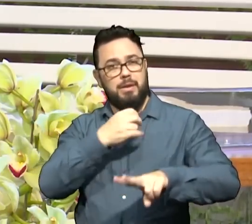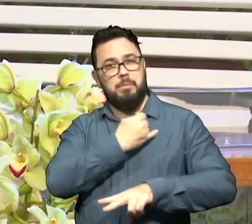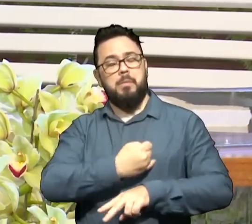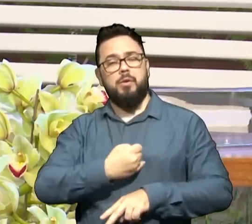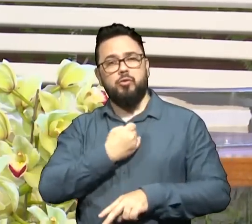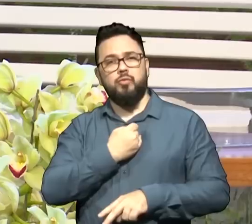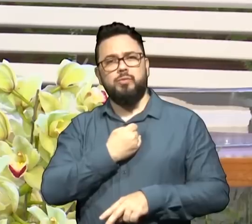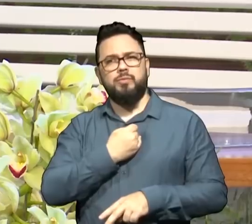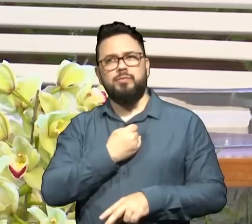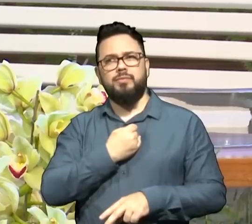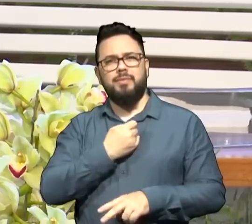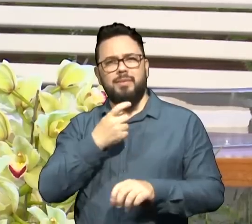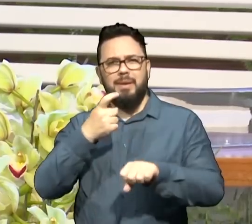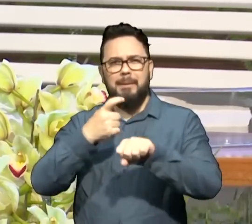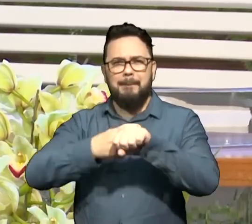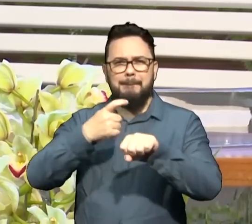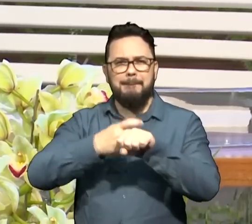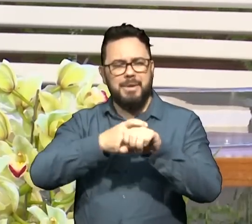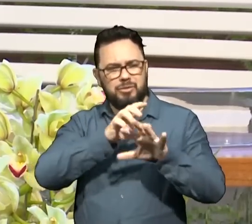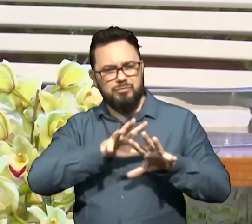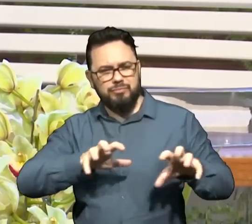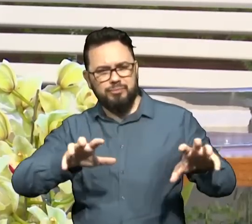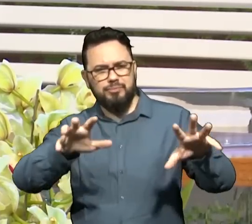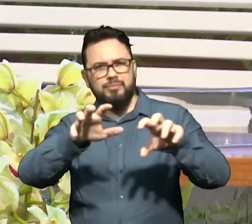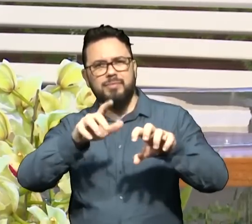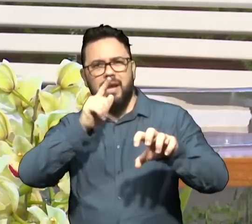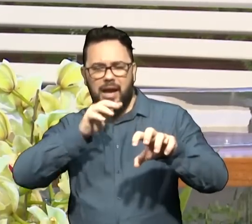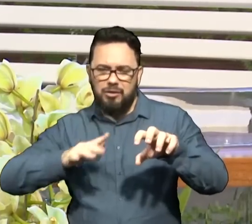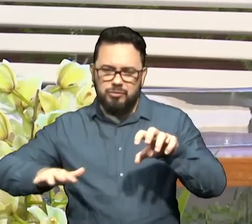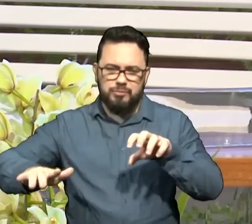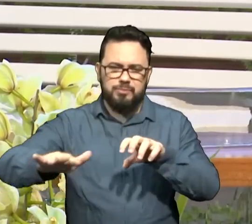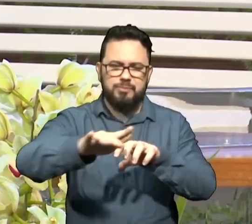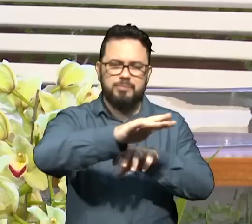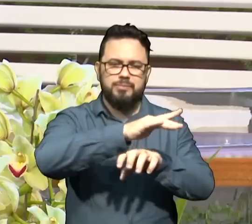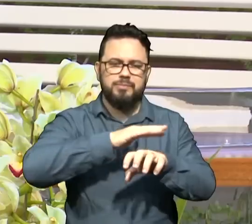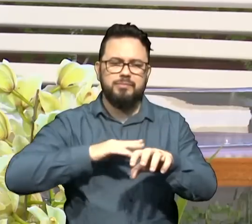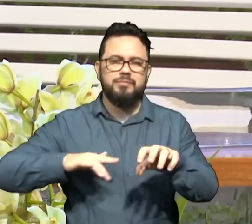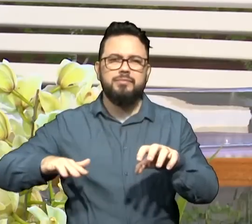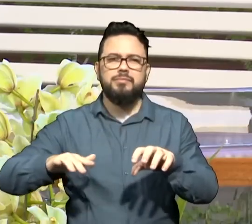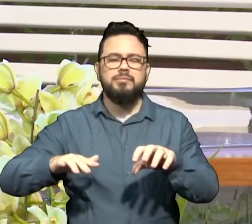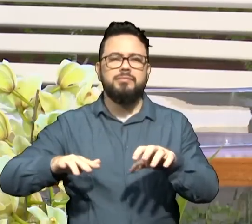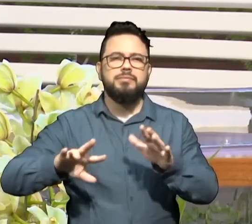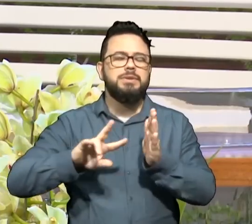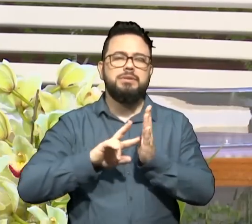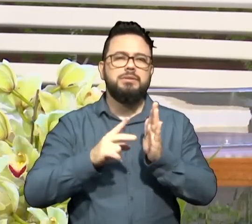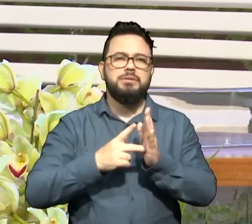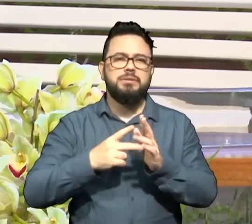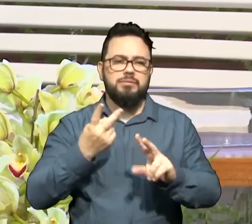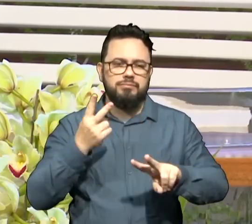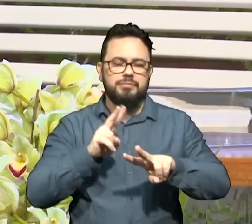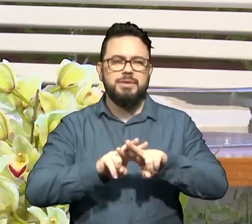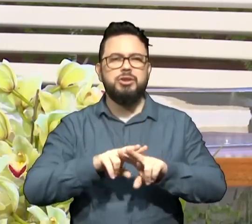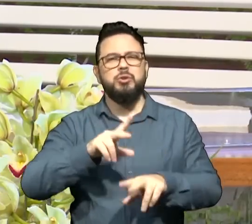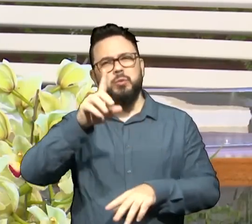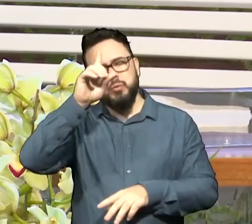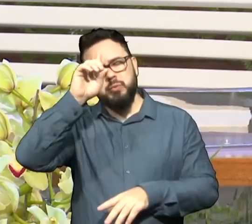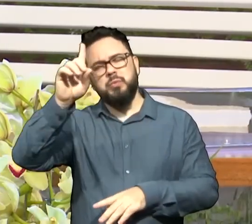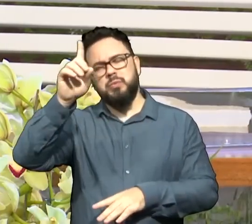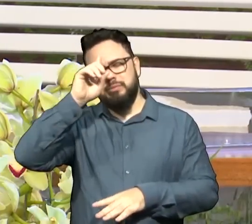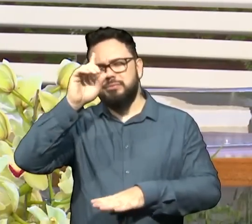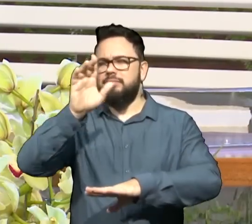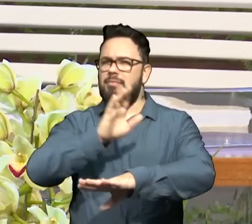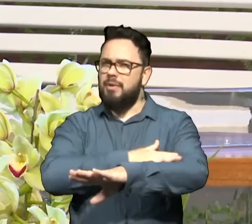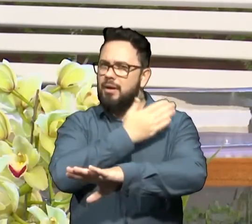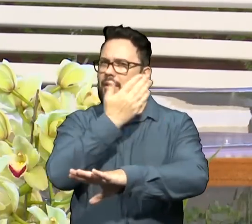aquelas rochas cercadas de água por todo lado eram que constantemente manhã após manhã